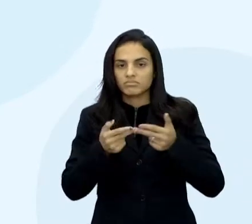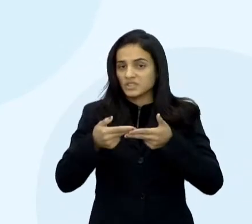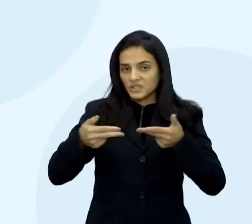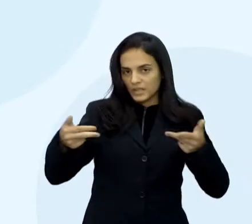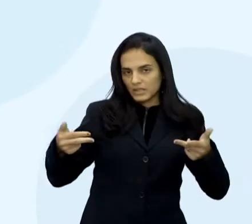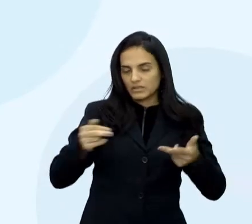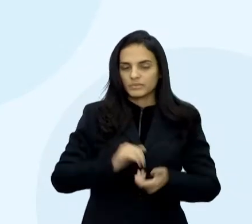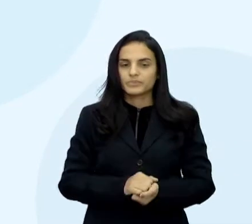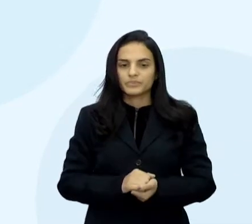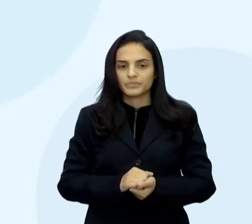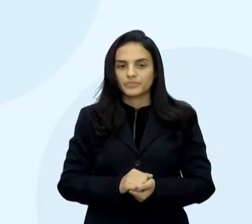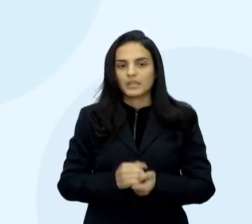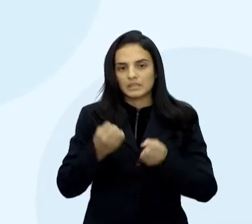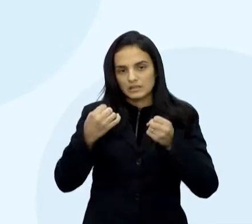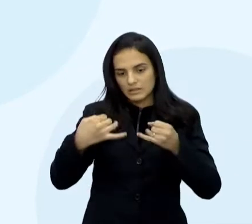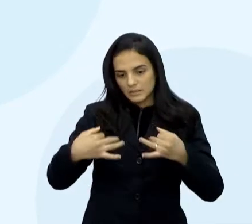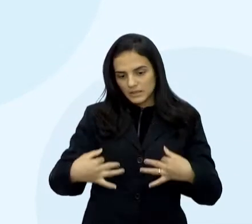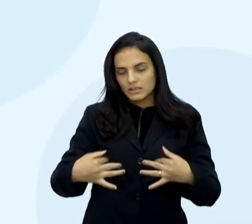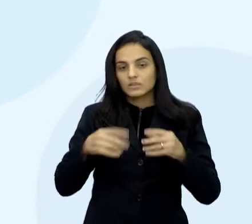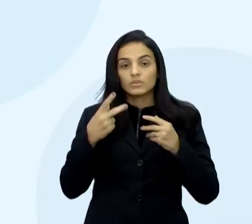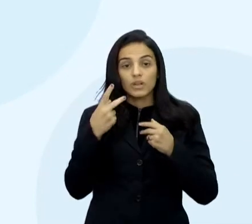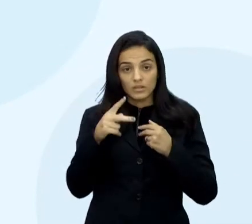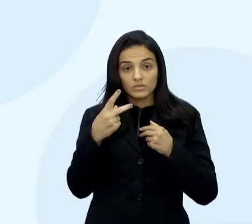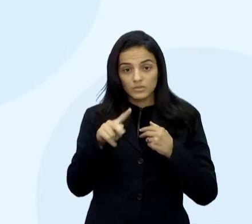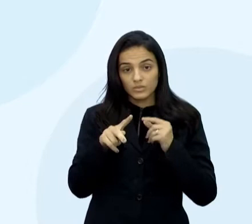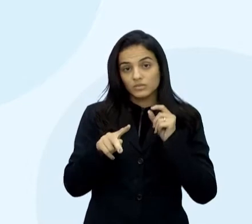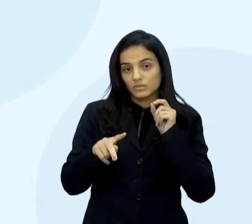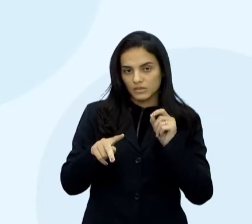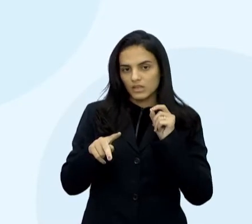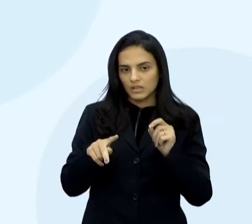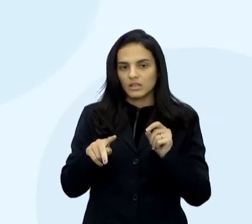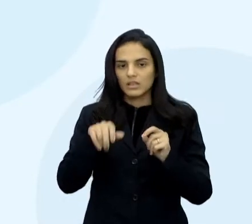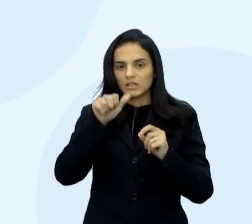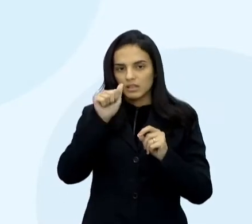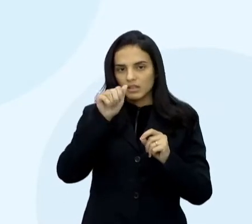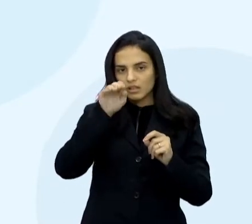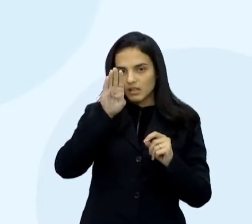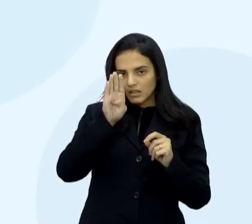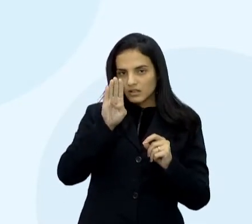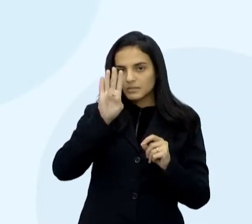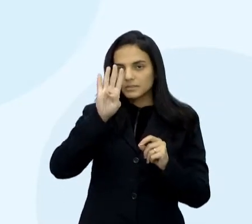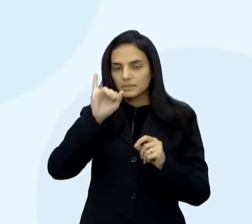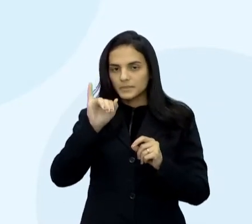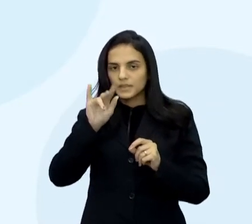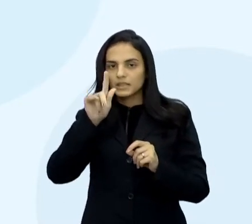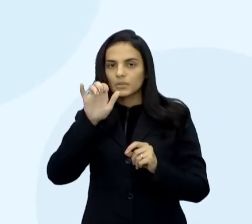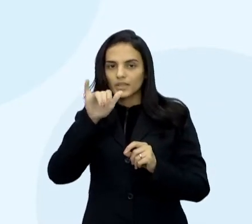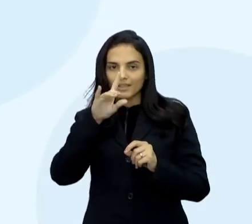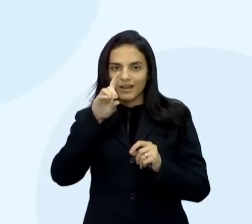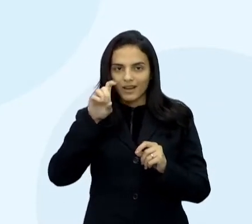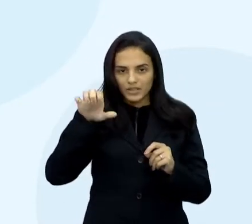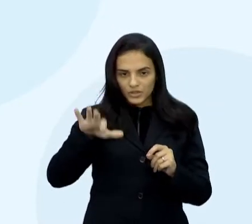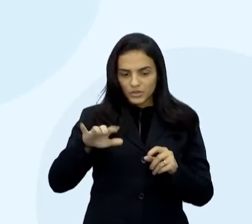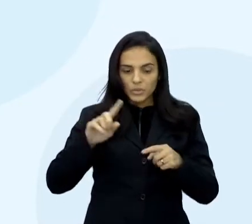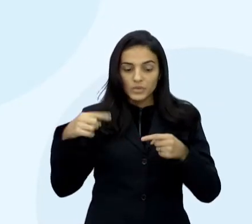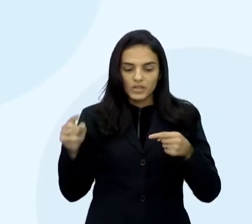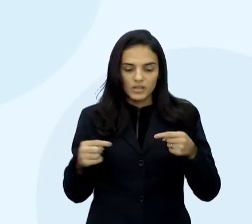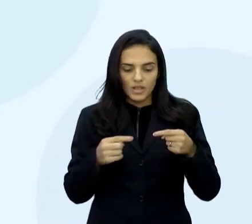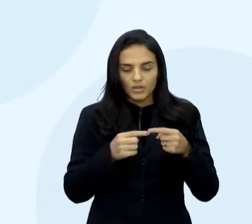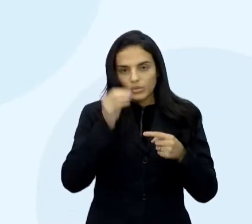etc. Explicitando aí as suas ambiguidades. Quais são os nossos objetos do